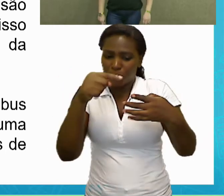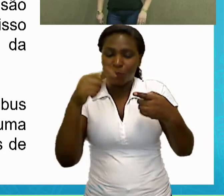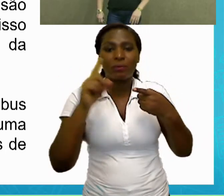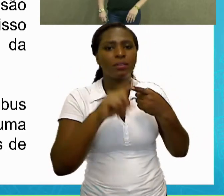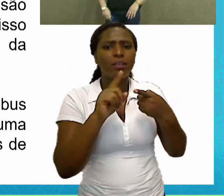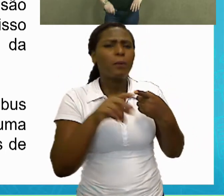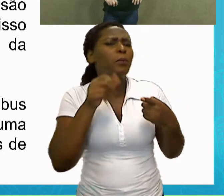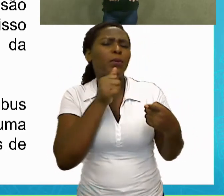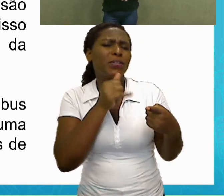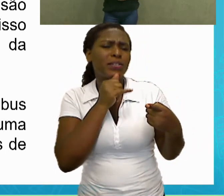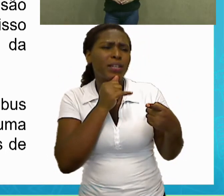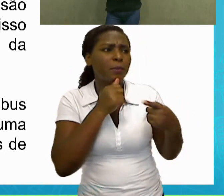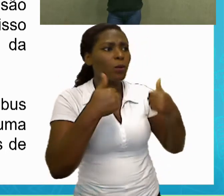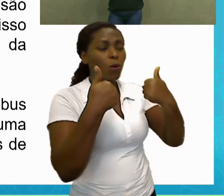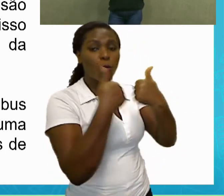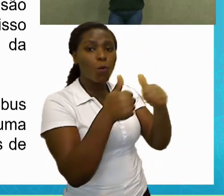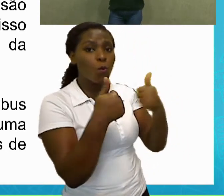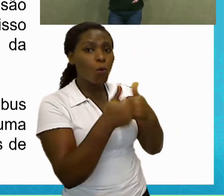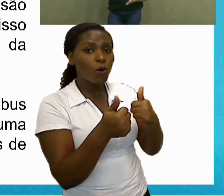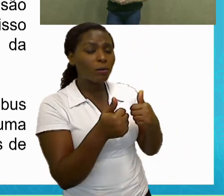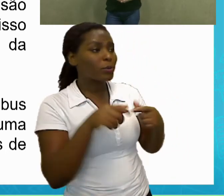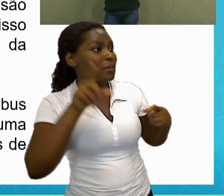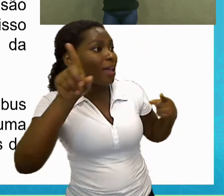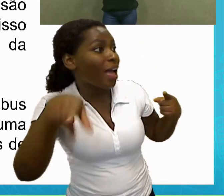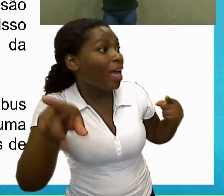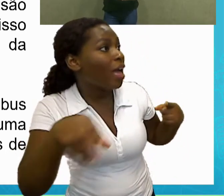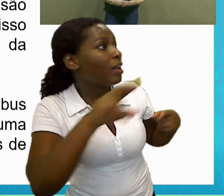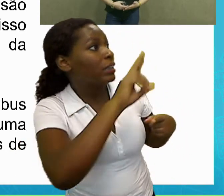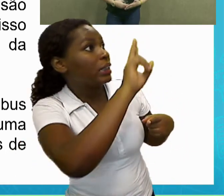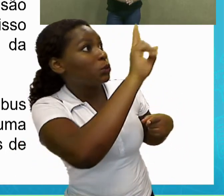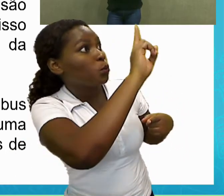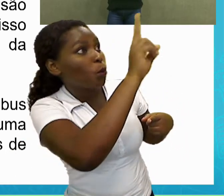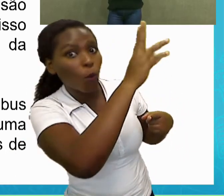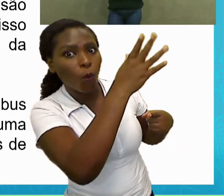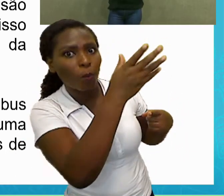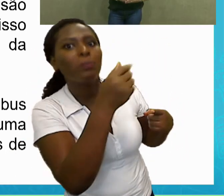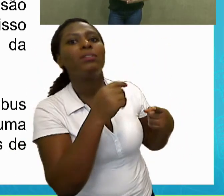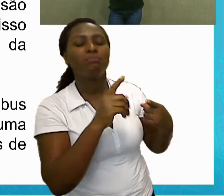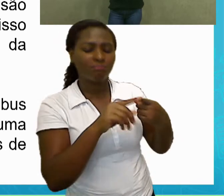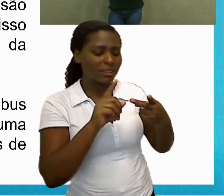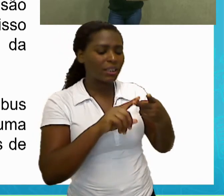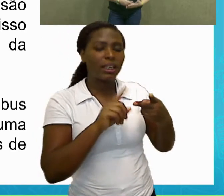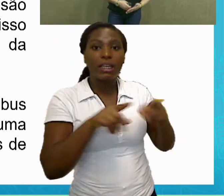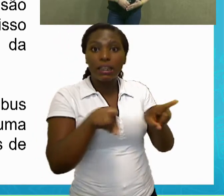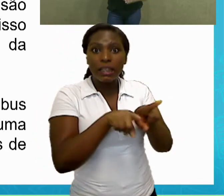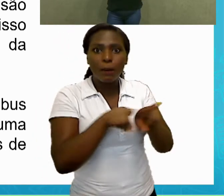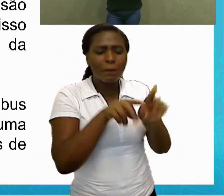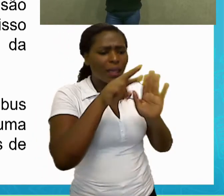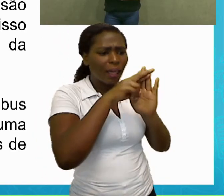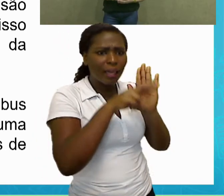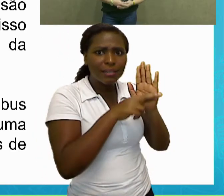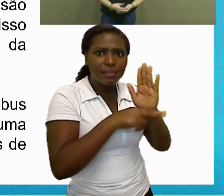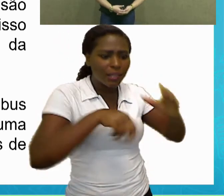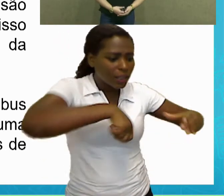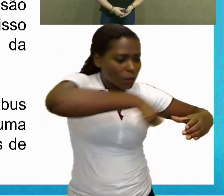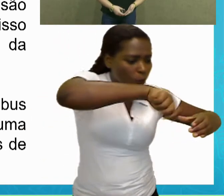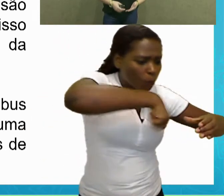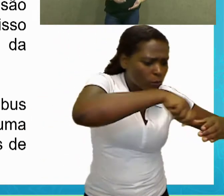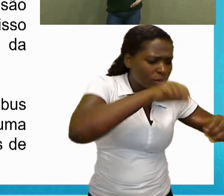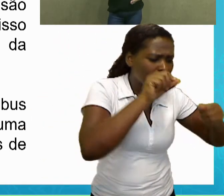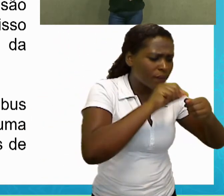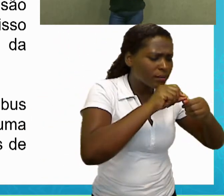pegar. Para fazermos uma receita, nós temos que ler para seguir, né, os ingredientes, o modo de